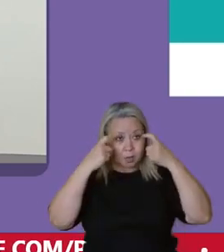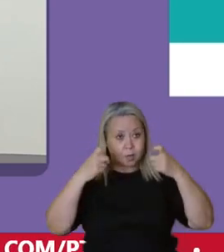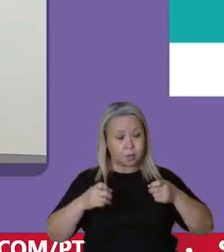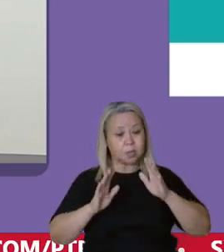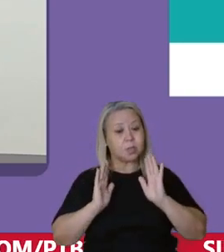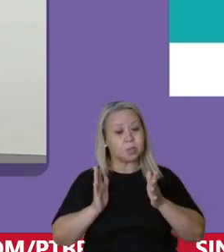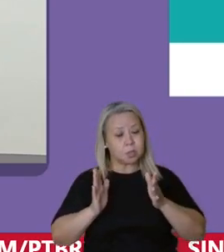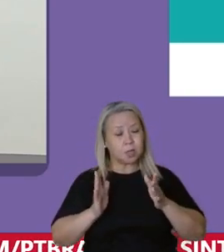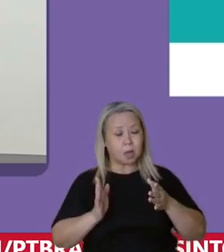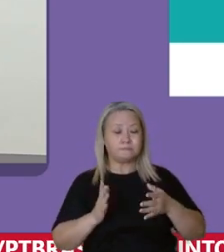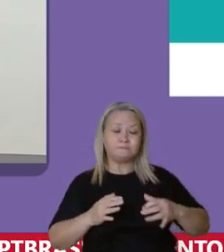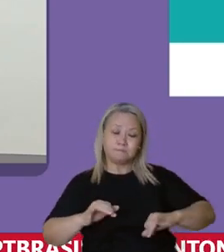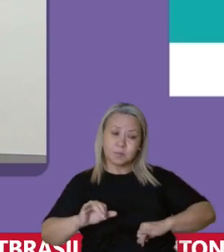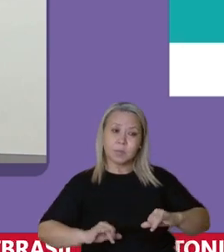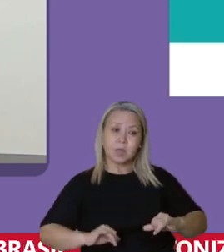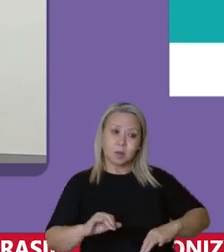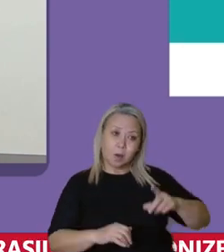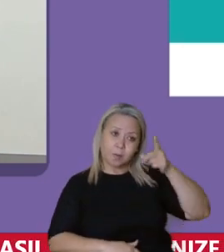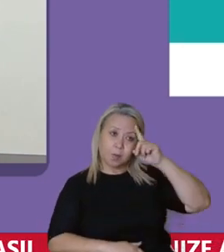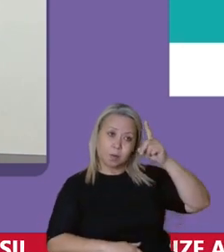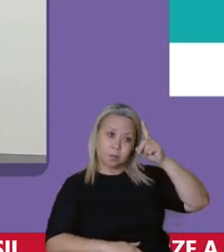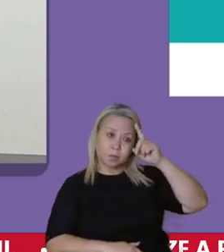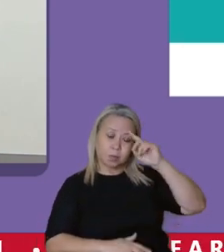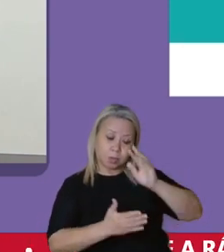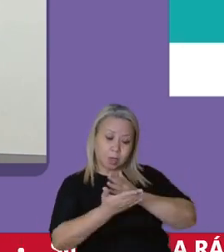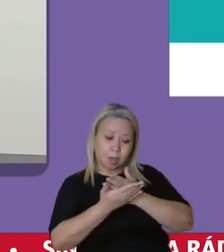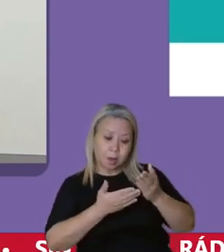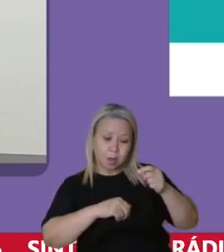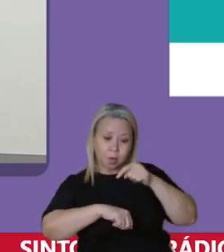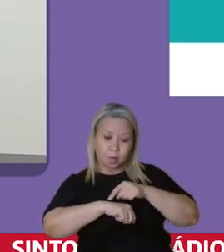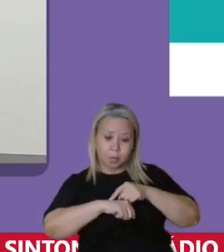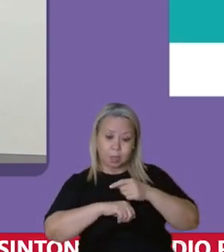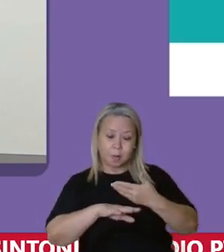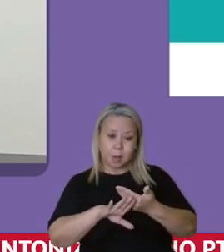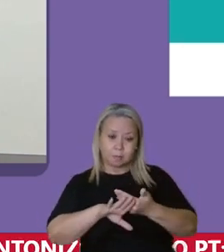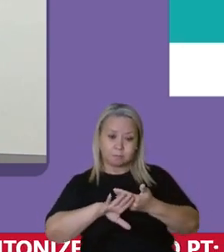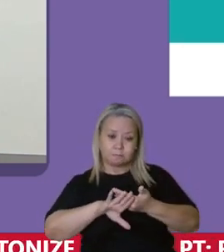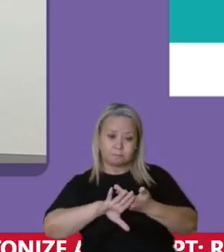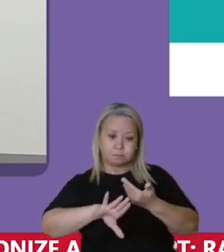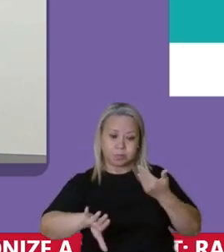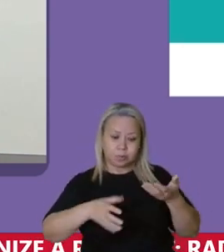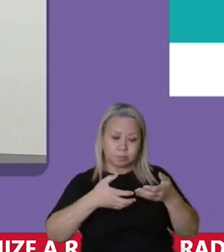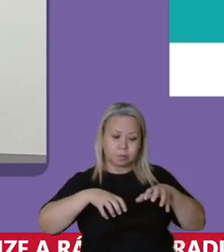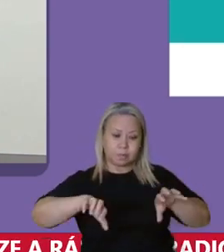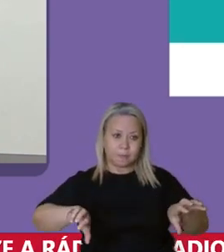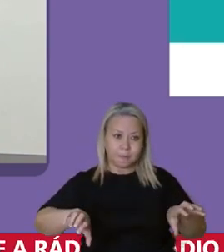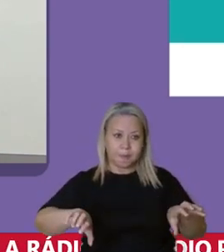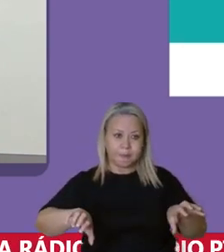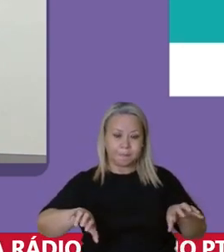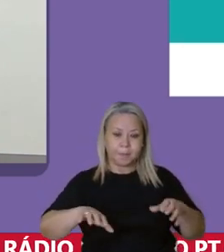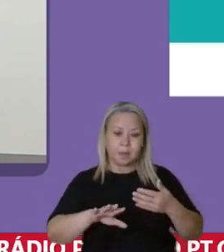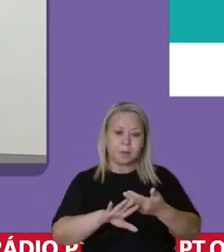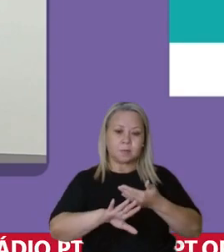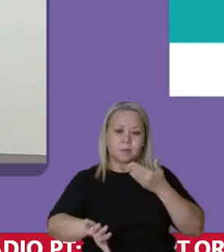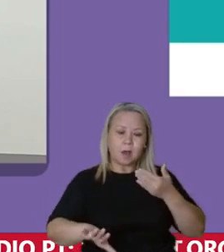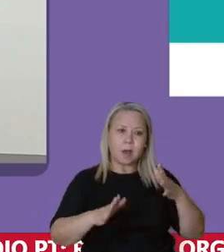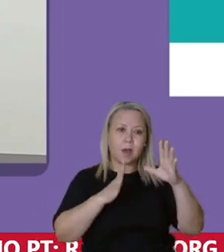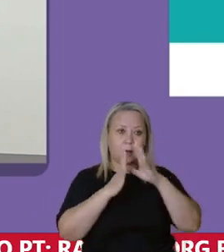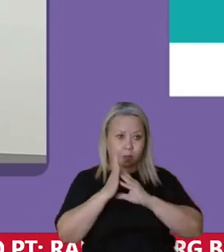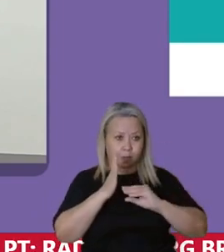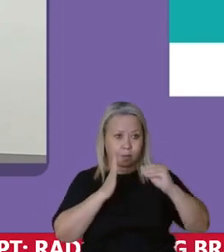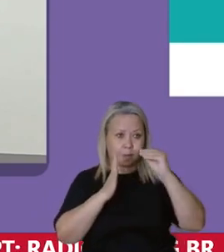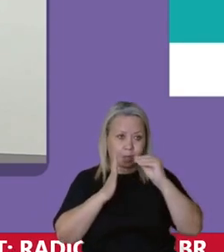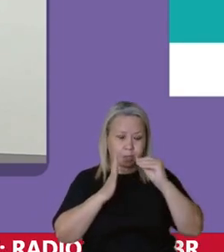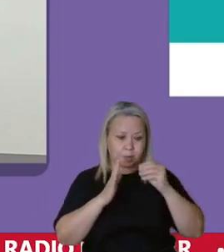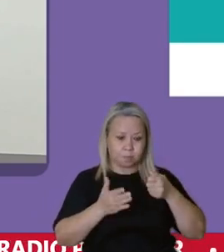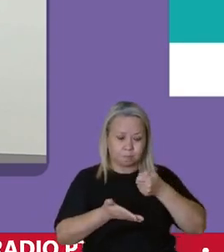sofre no dia a dia. A partir do momento que a mulher rompe com determinados paradigmas, né, que